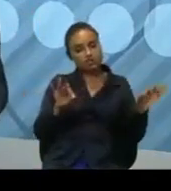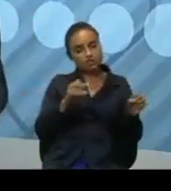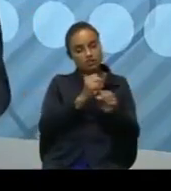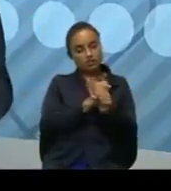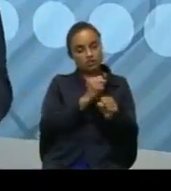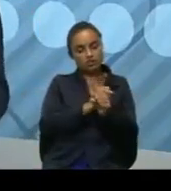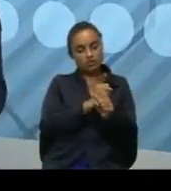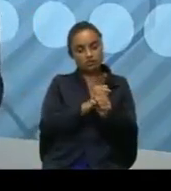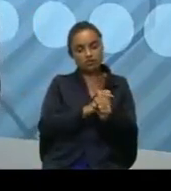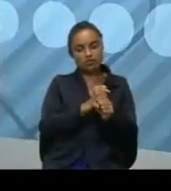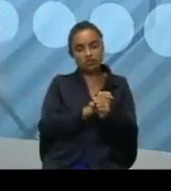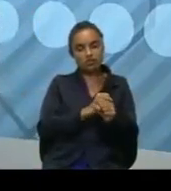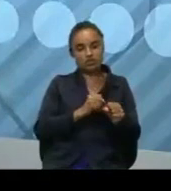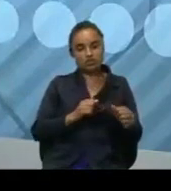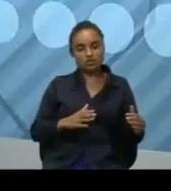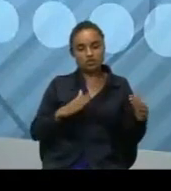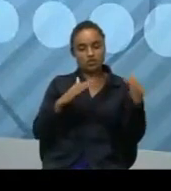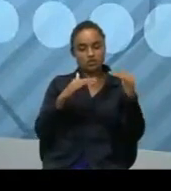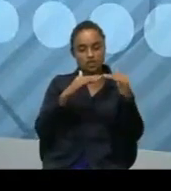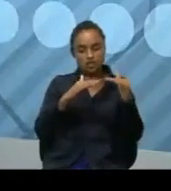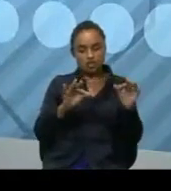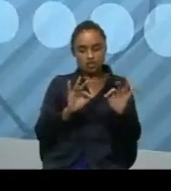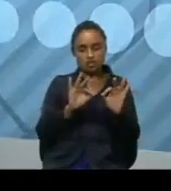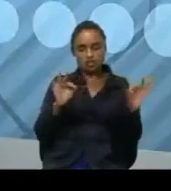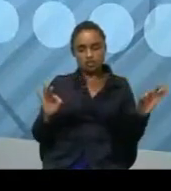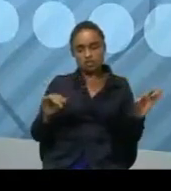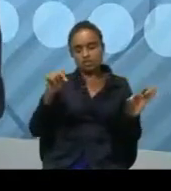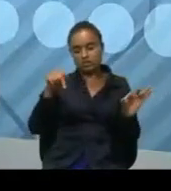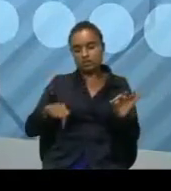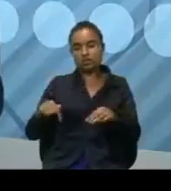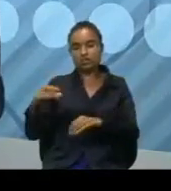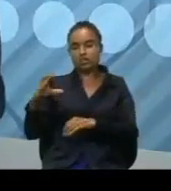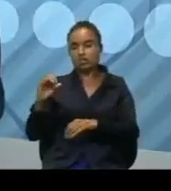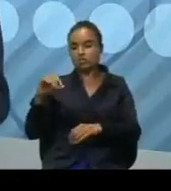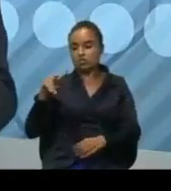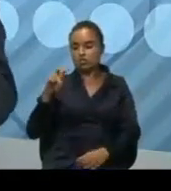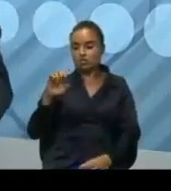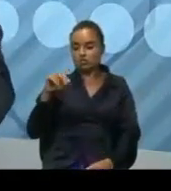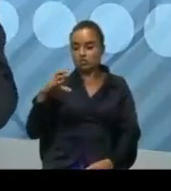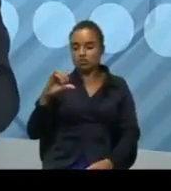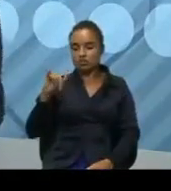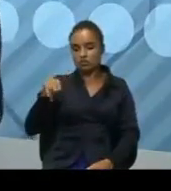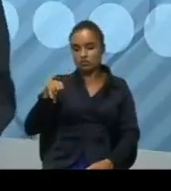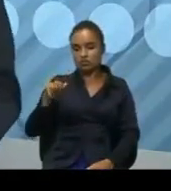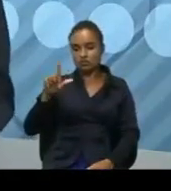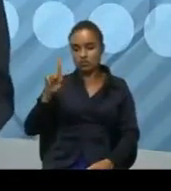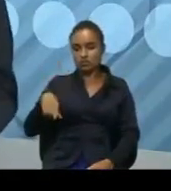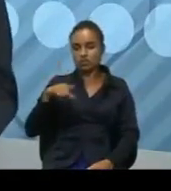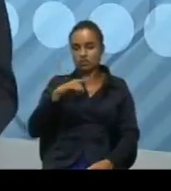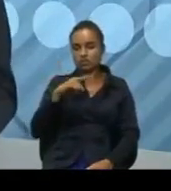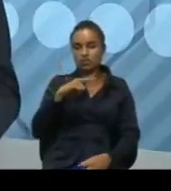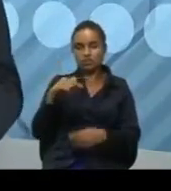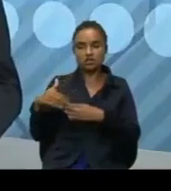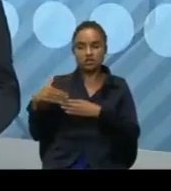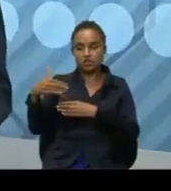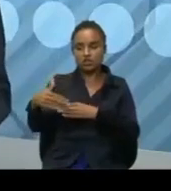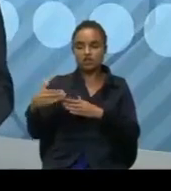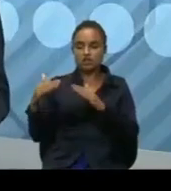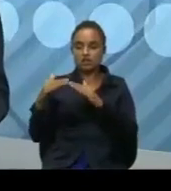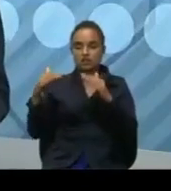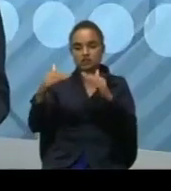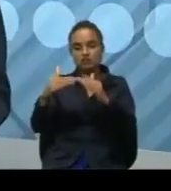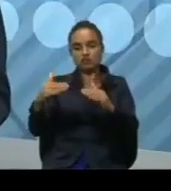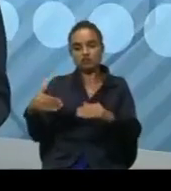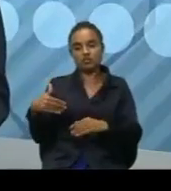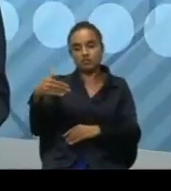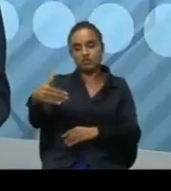pequenas. Canteiro de obras convencionais, uma casinha, um puxadinho no fundo, e um canteiro de uma